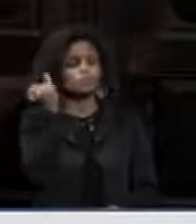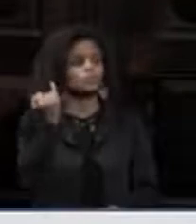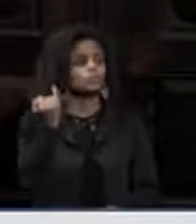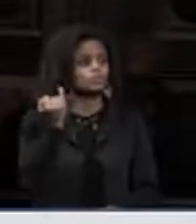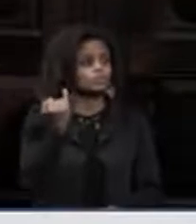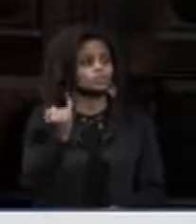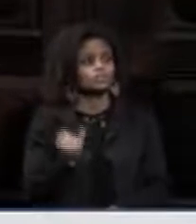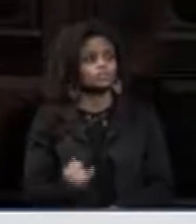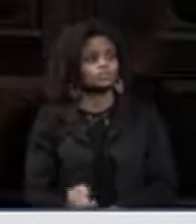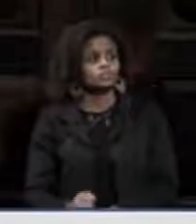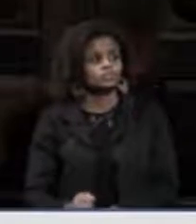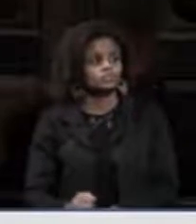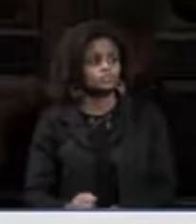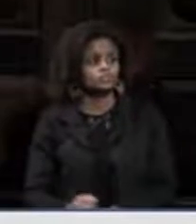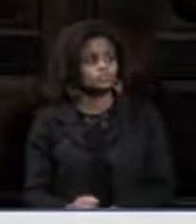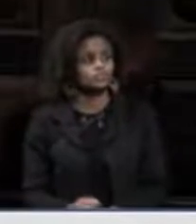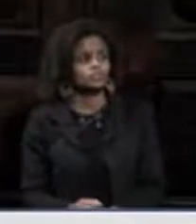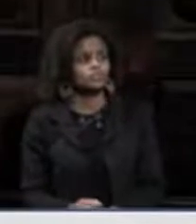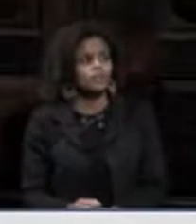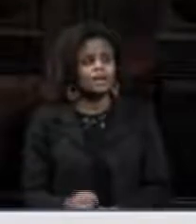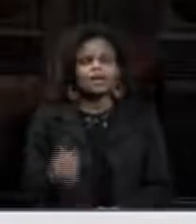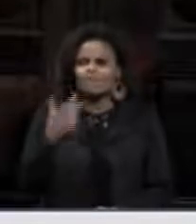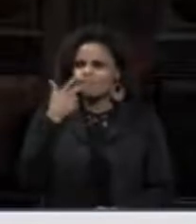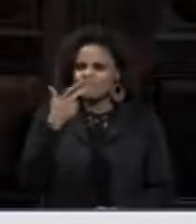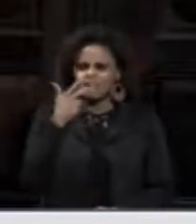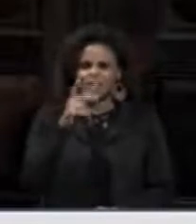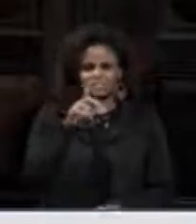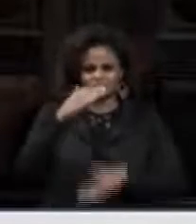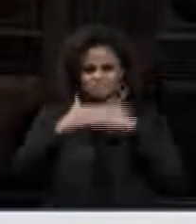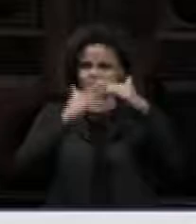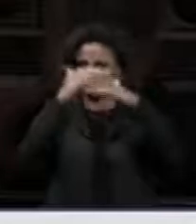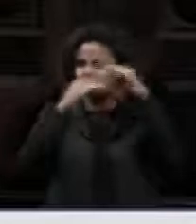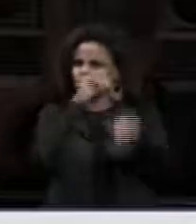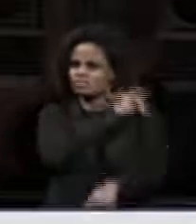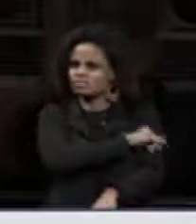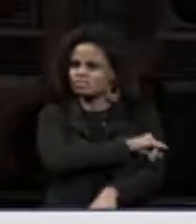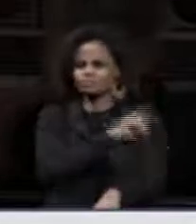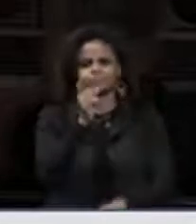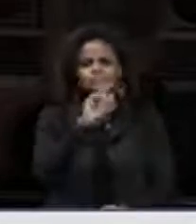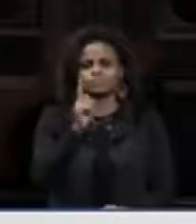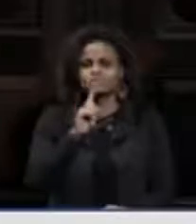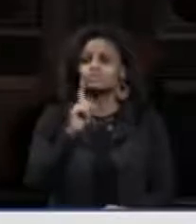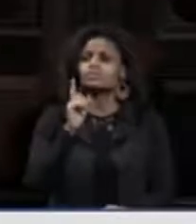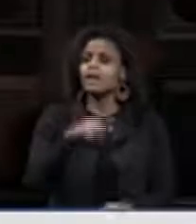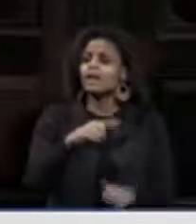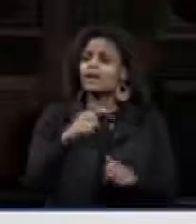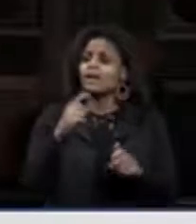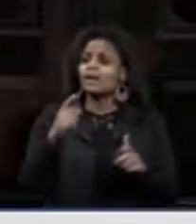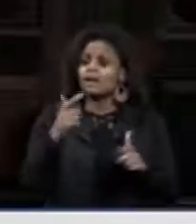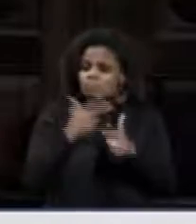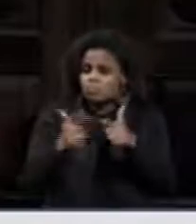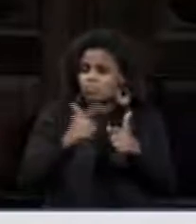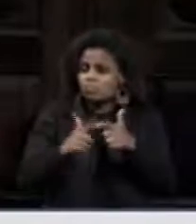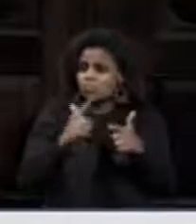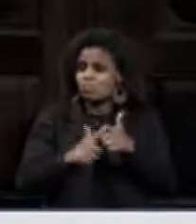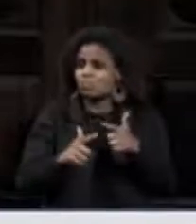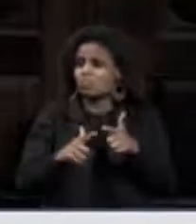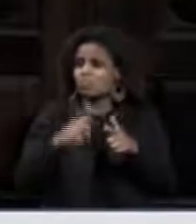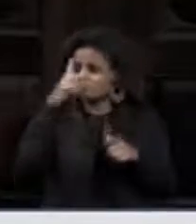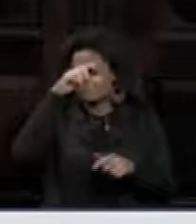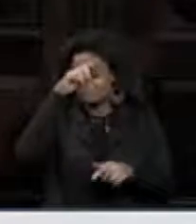hoje eu nem falo mais nem em desenvolvimento do Estado do Rio de Janeiro, é superação das dificuldades que está